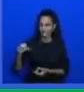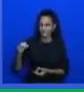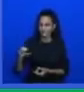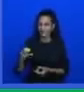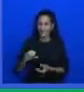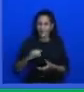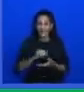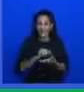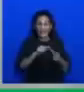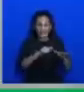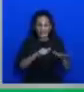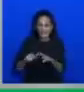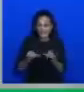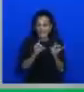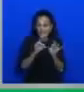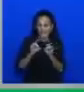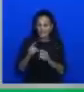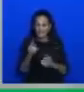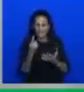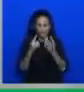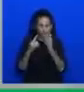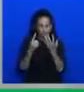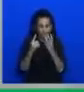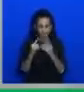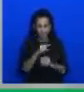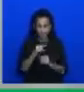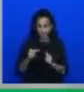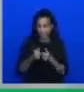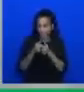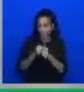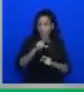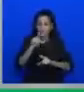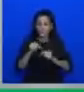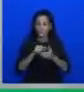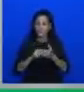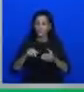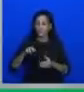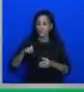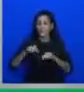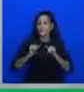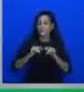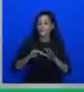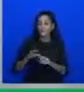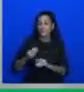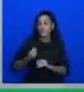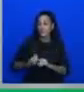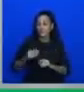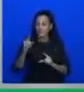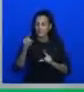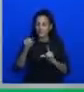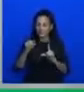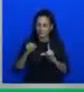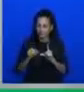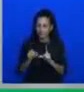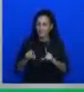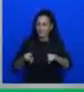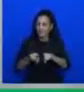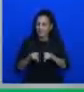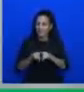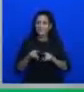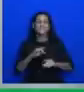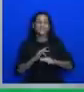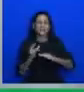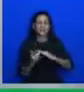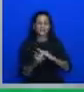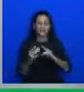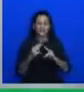R$ 49.781.142,89. É a Mega Semana de Carnaval. Você acompanha o sorteio da Mega Sena com transmissão ao vivo pela Rede TV e também